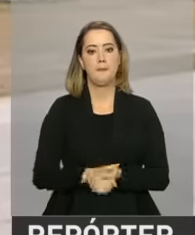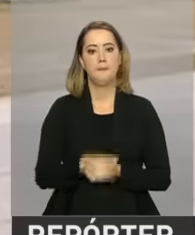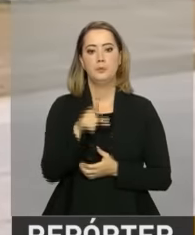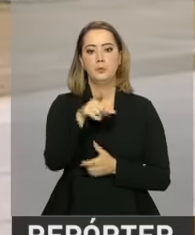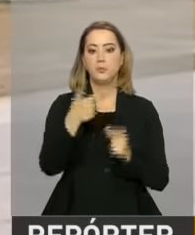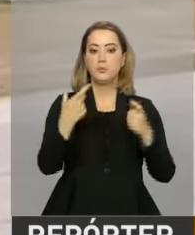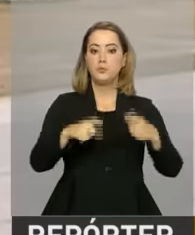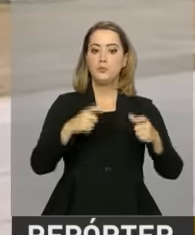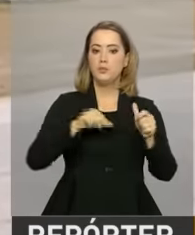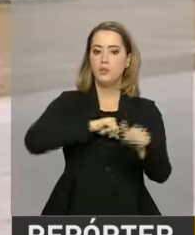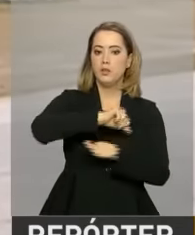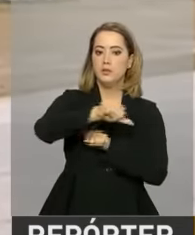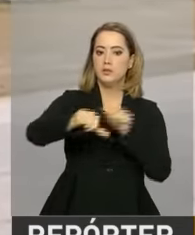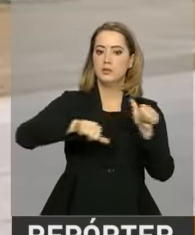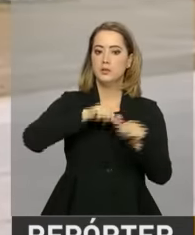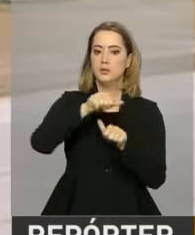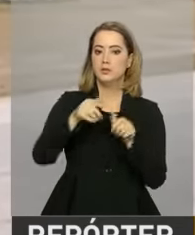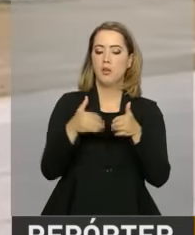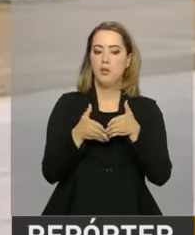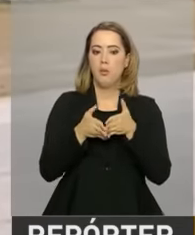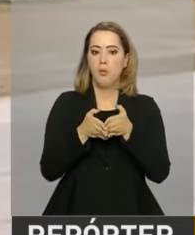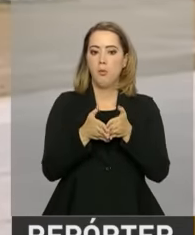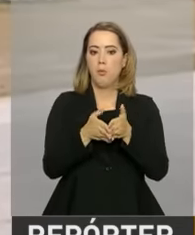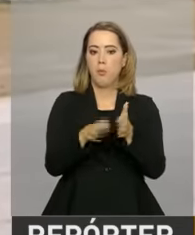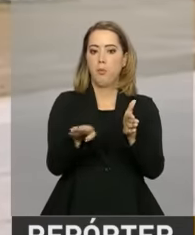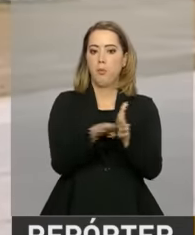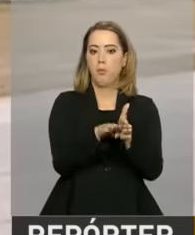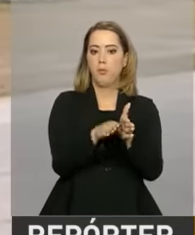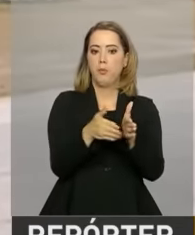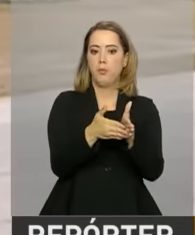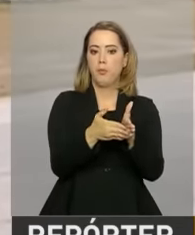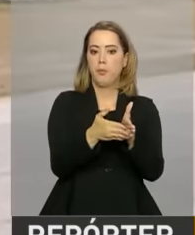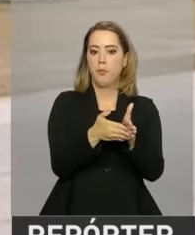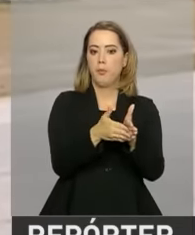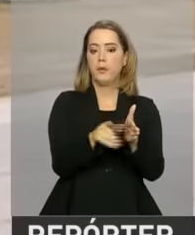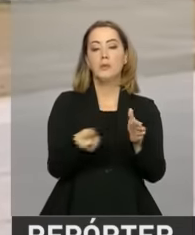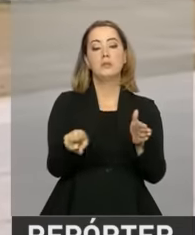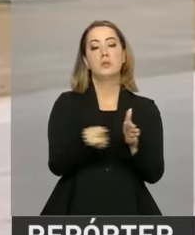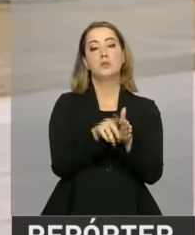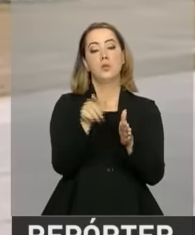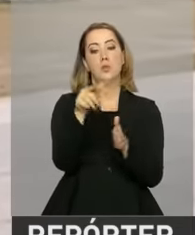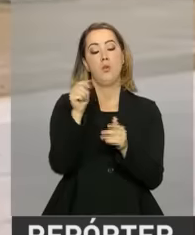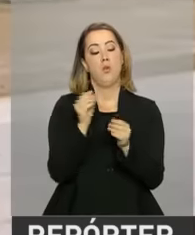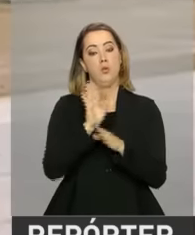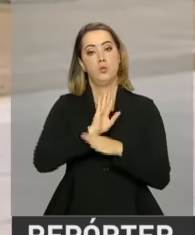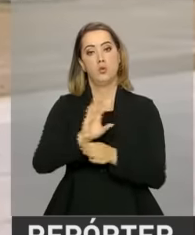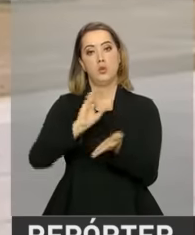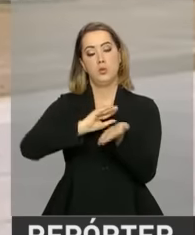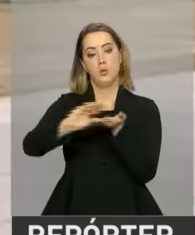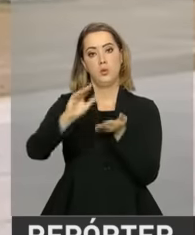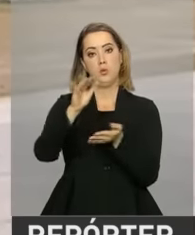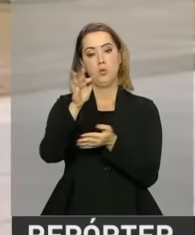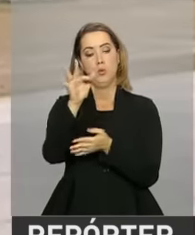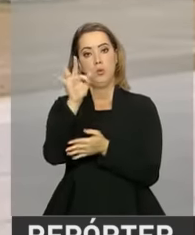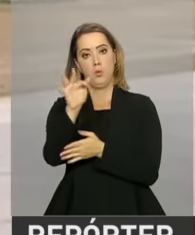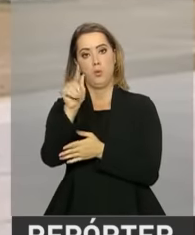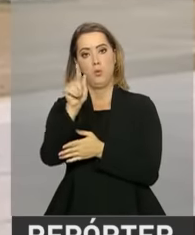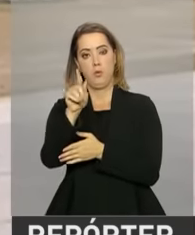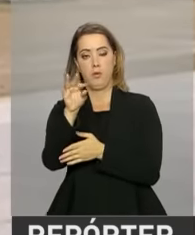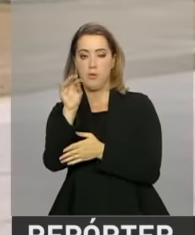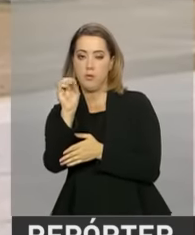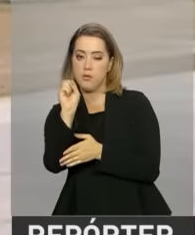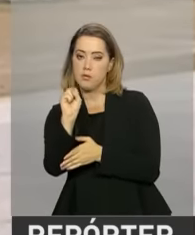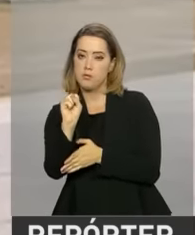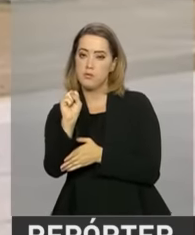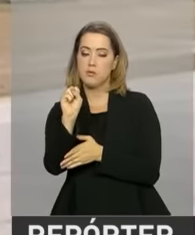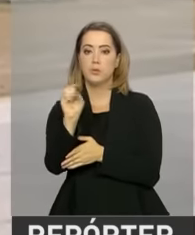zona portuária do Rio foi possível graças aos recursos do Fundo de Garantia por Tempo de Serviço, o FGTS. No total,